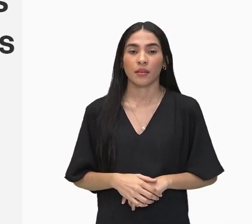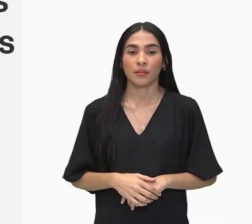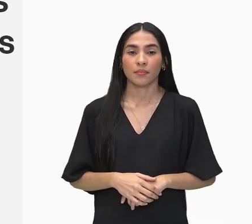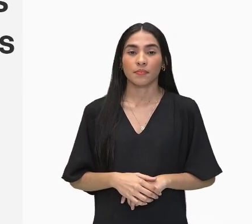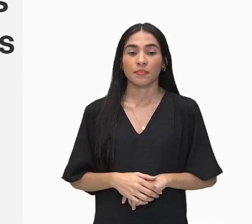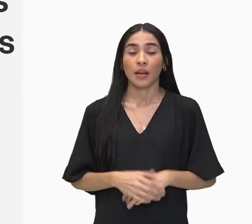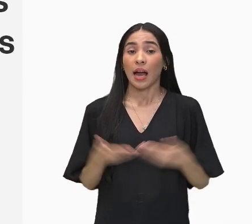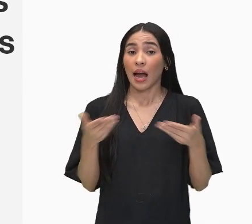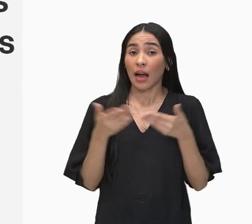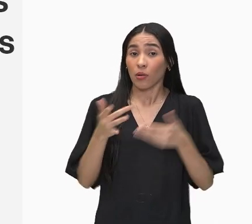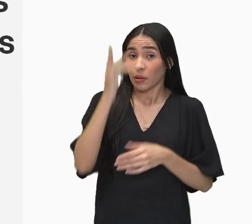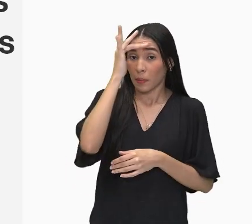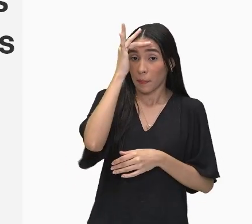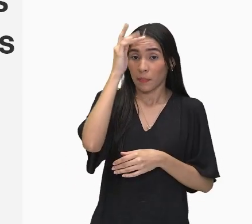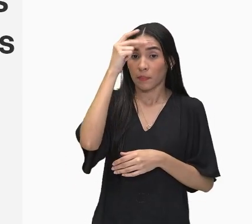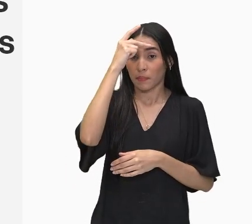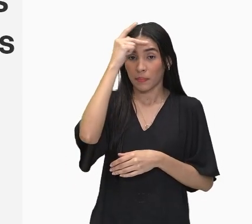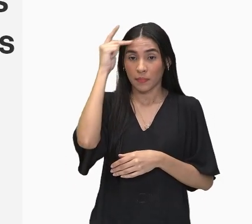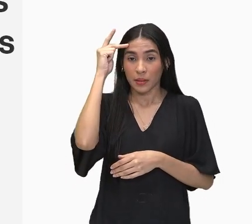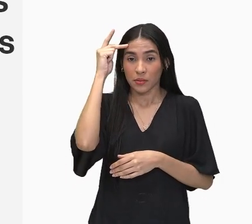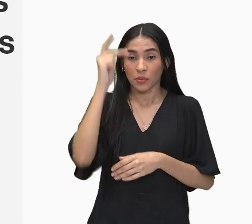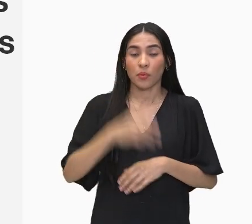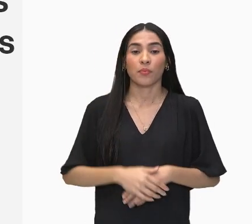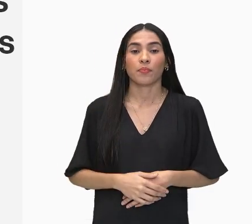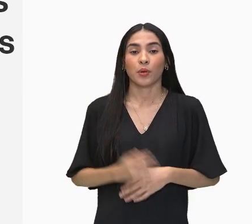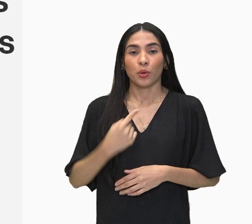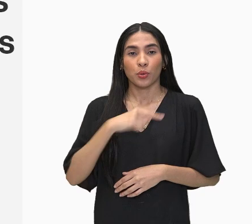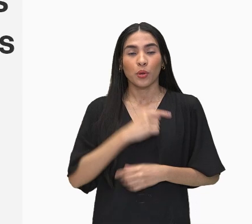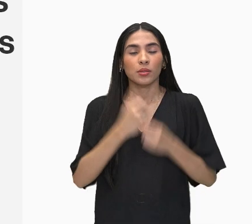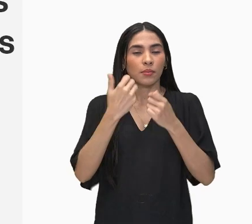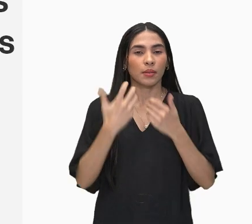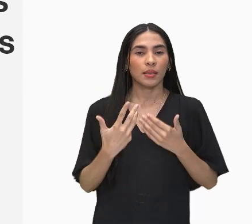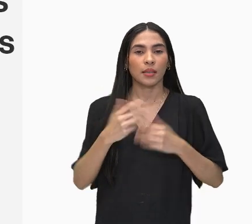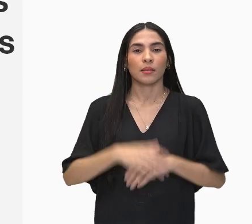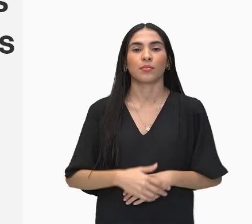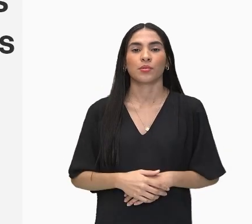de passageiro, nós falamos sobre o transporte, né,